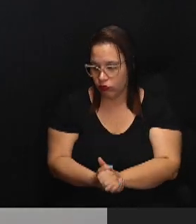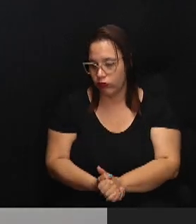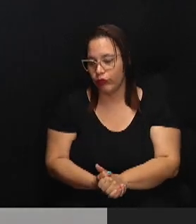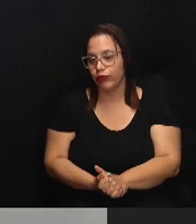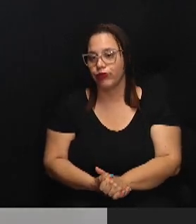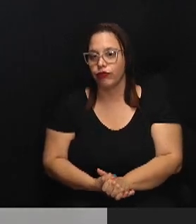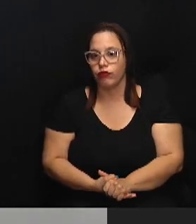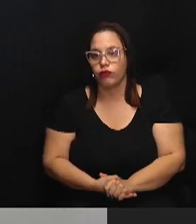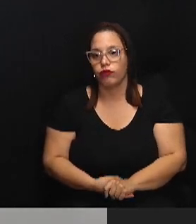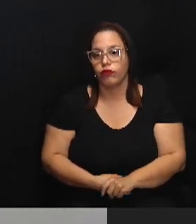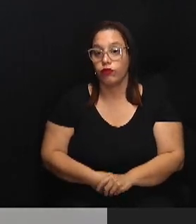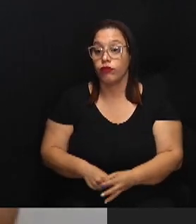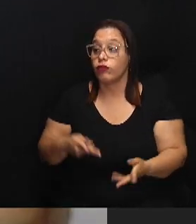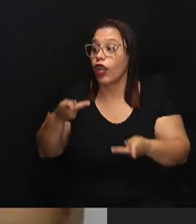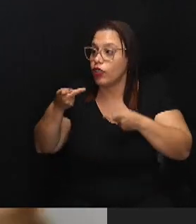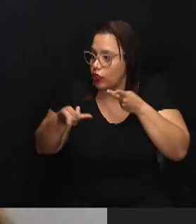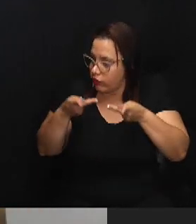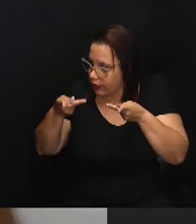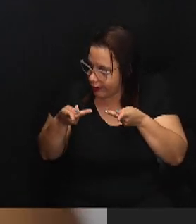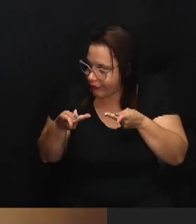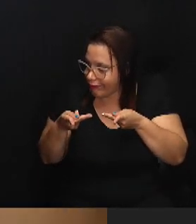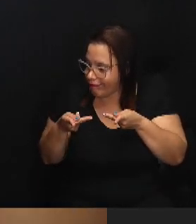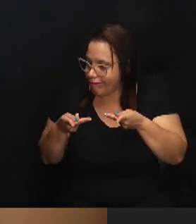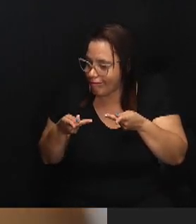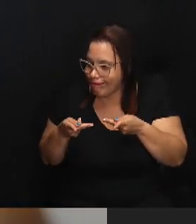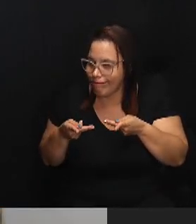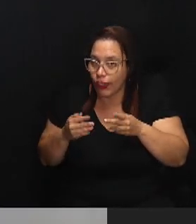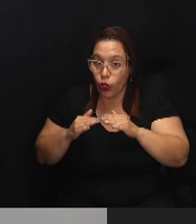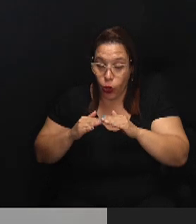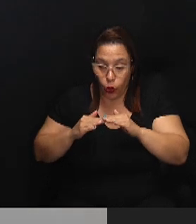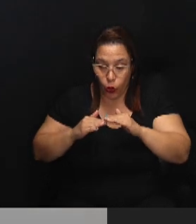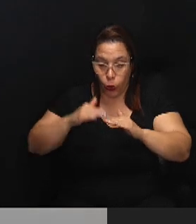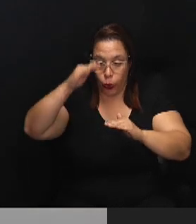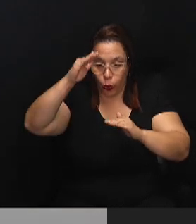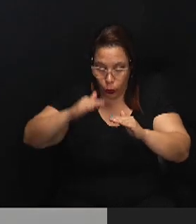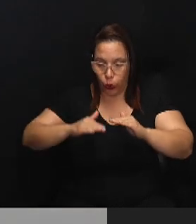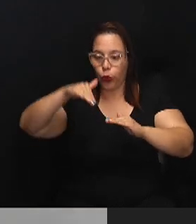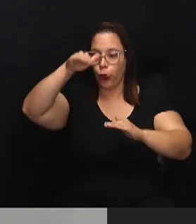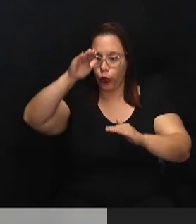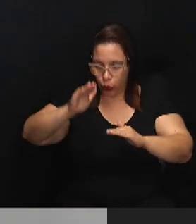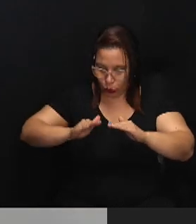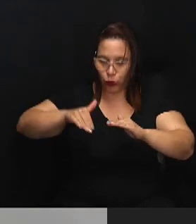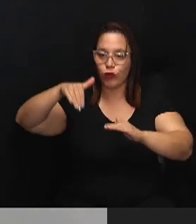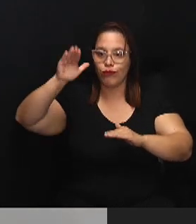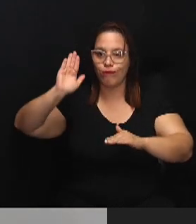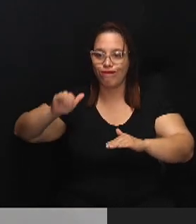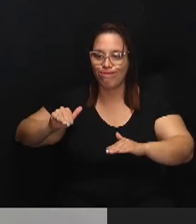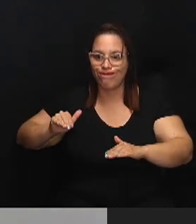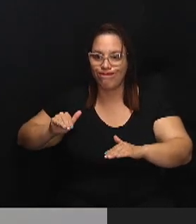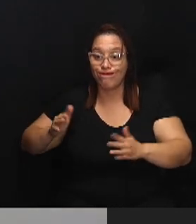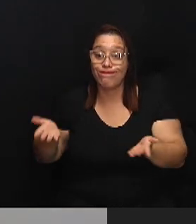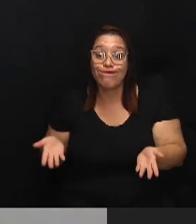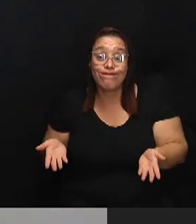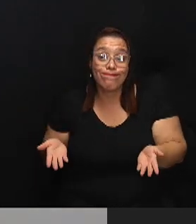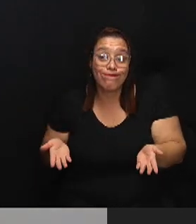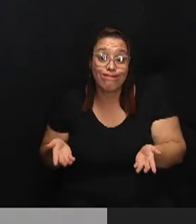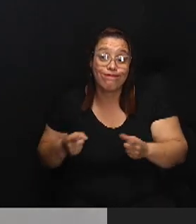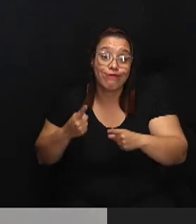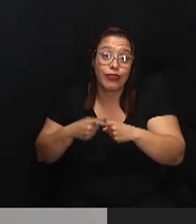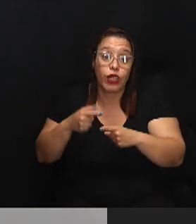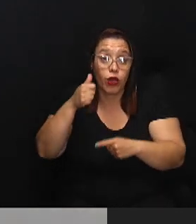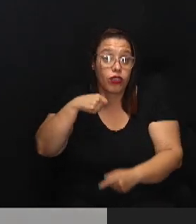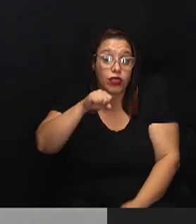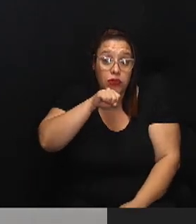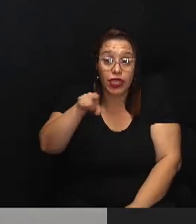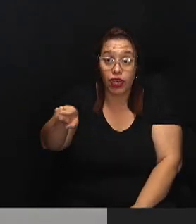coisa que a gente fala, né, essa subida e descida, isso é muito grande, porque essa mãe está